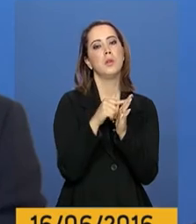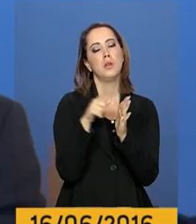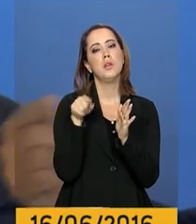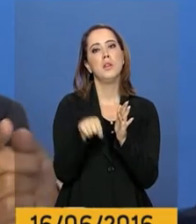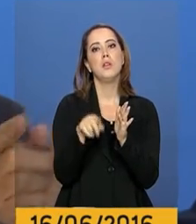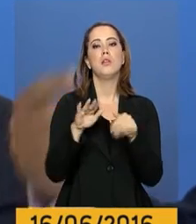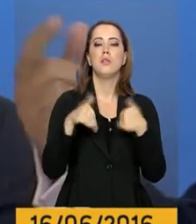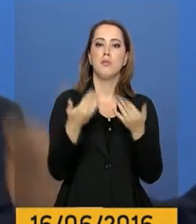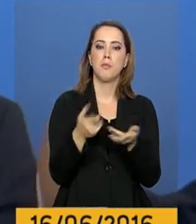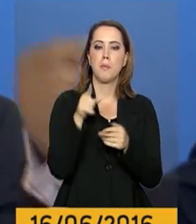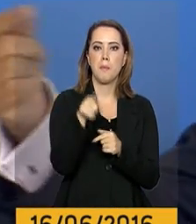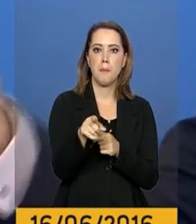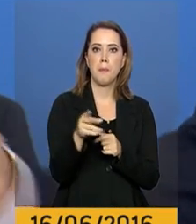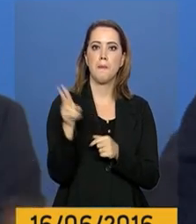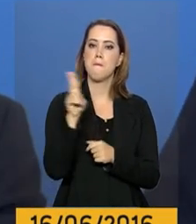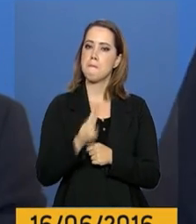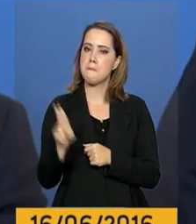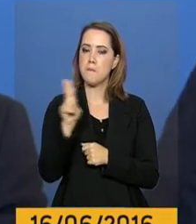que deveriam